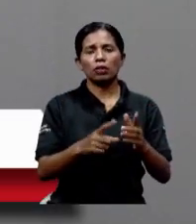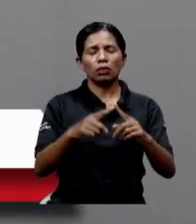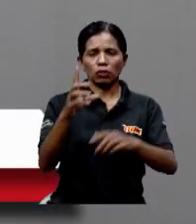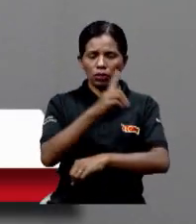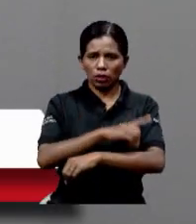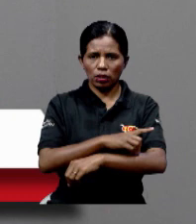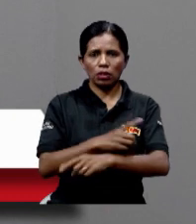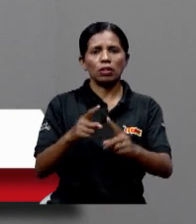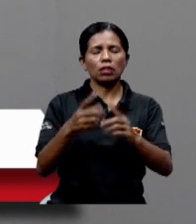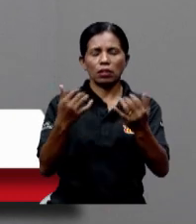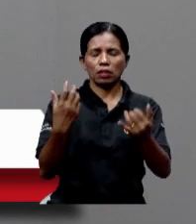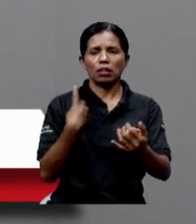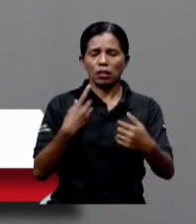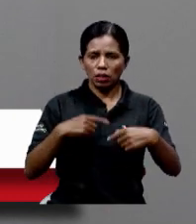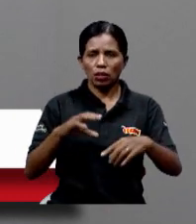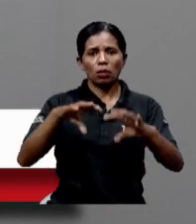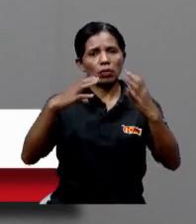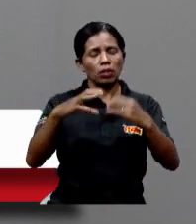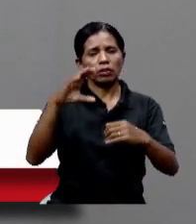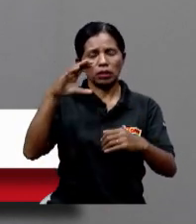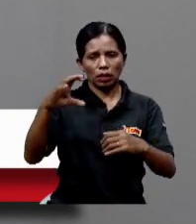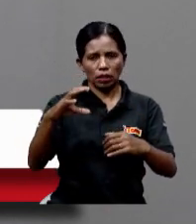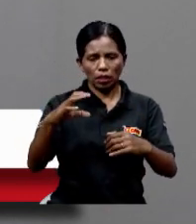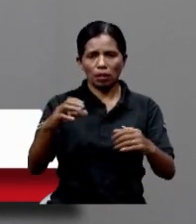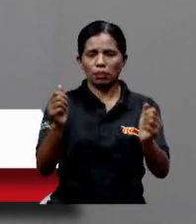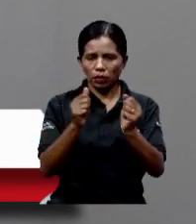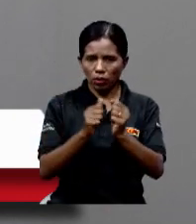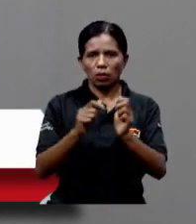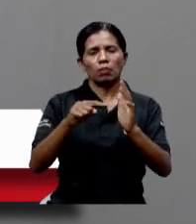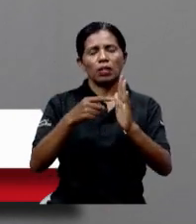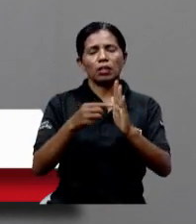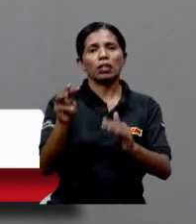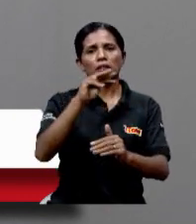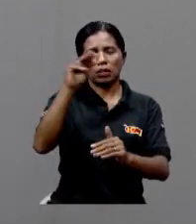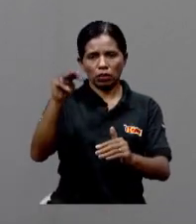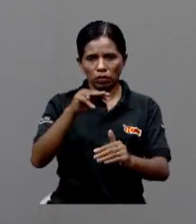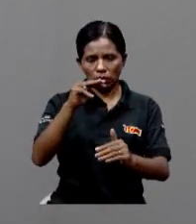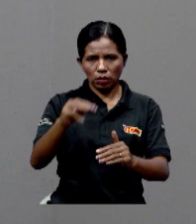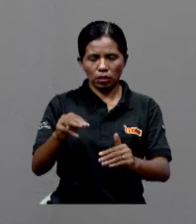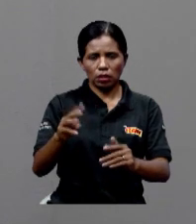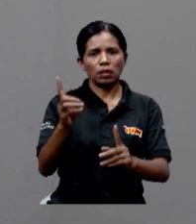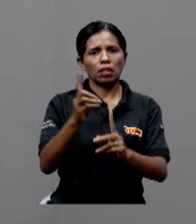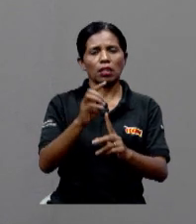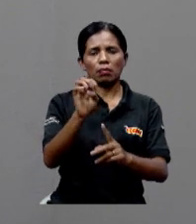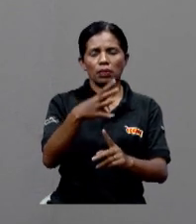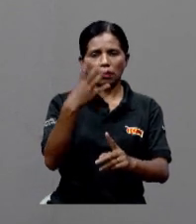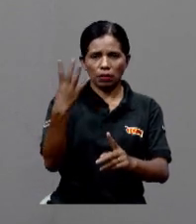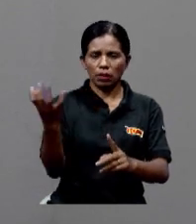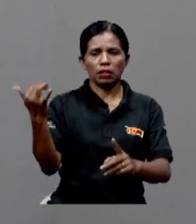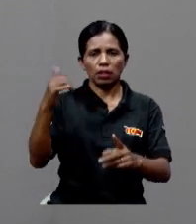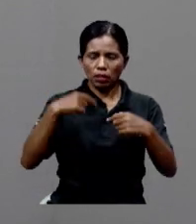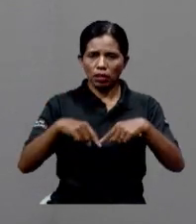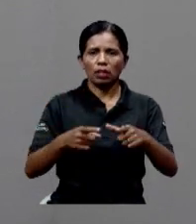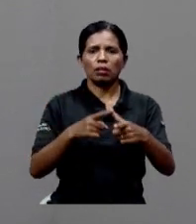sei baixa na ba comissão C, nos comissões terceiro, hahu segunda-feira, dia 14, se a plenária da DER, para